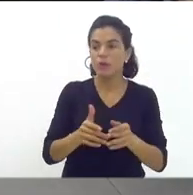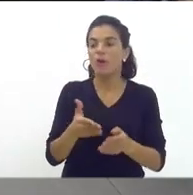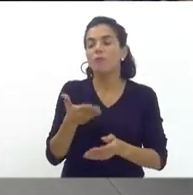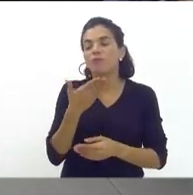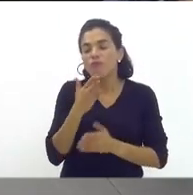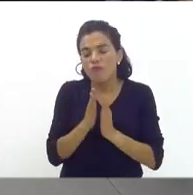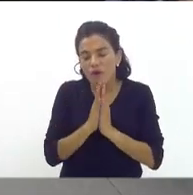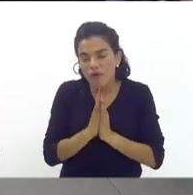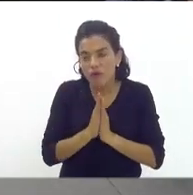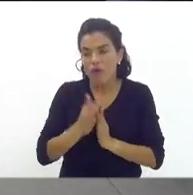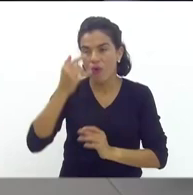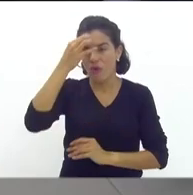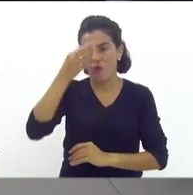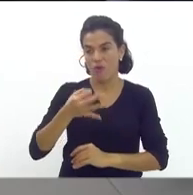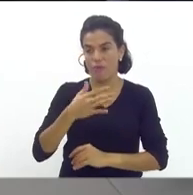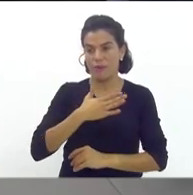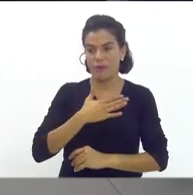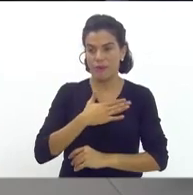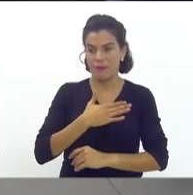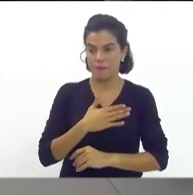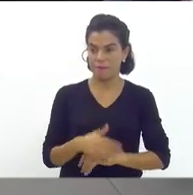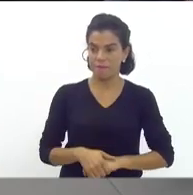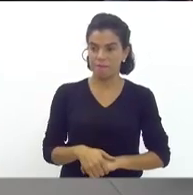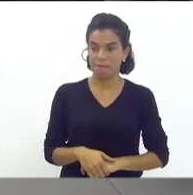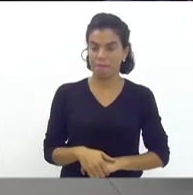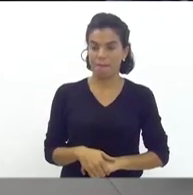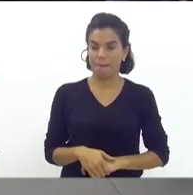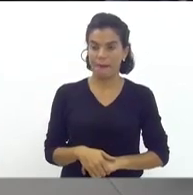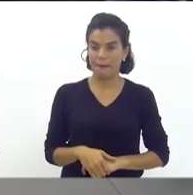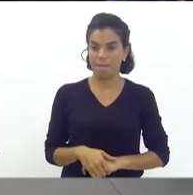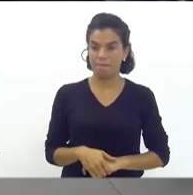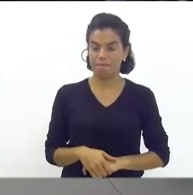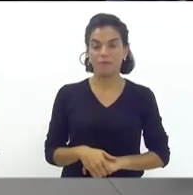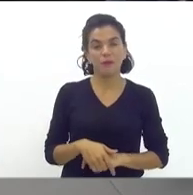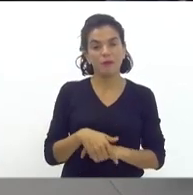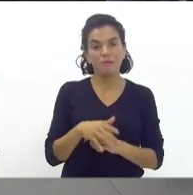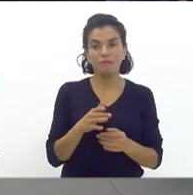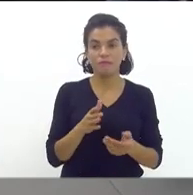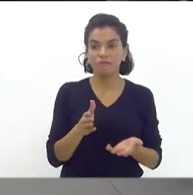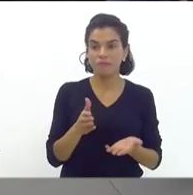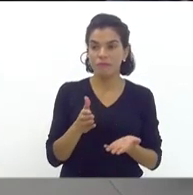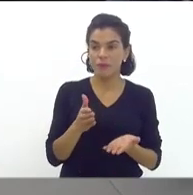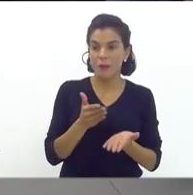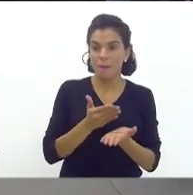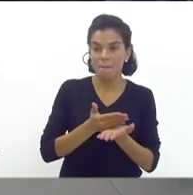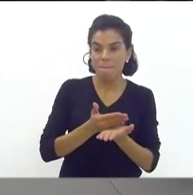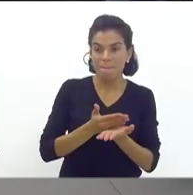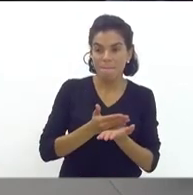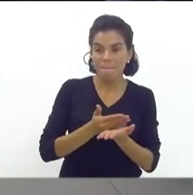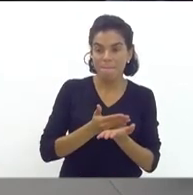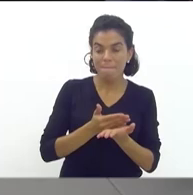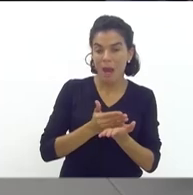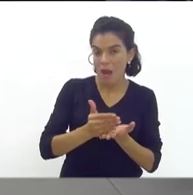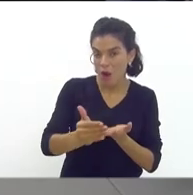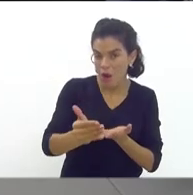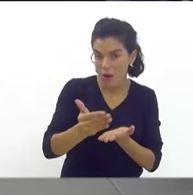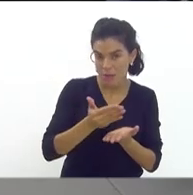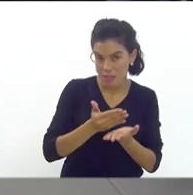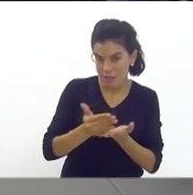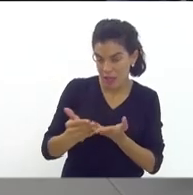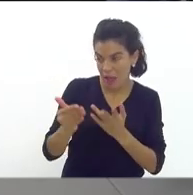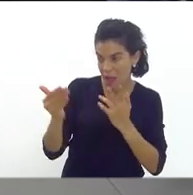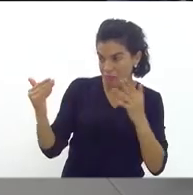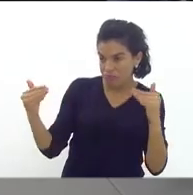de vossas excelências nesse sentido tá é para iniciar lembrando né como o presidente